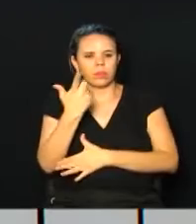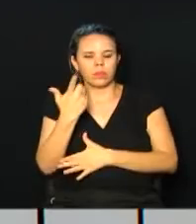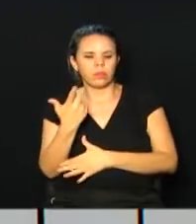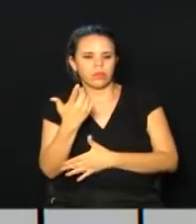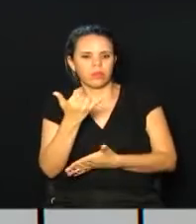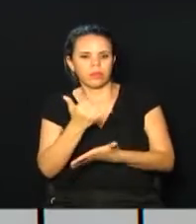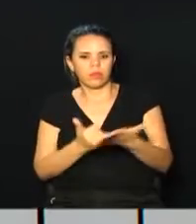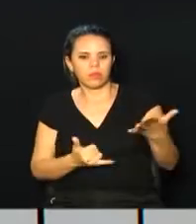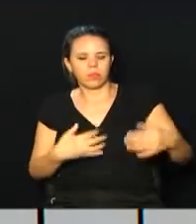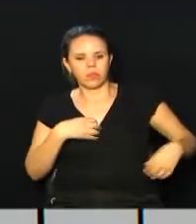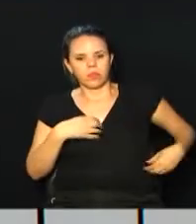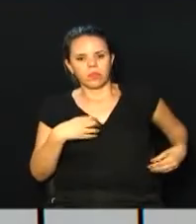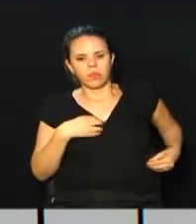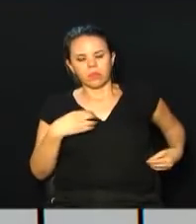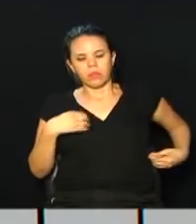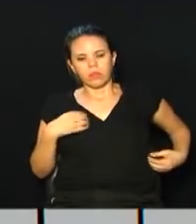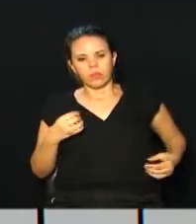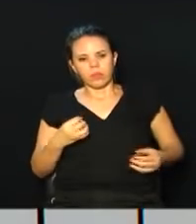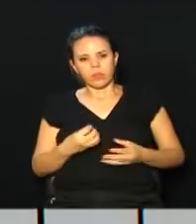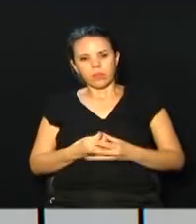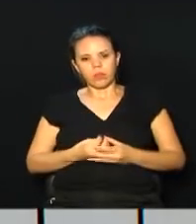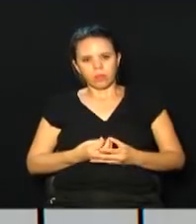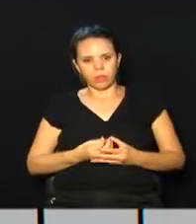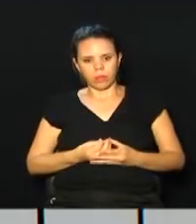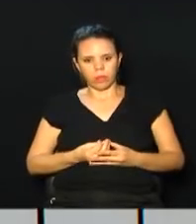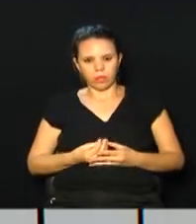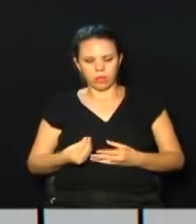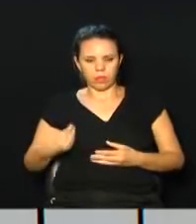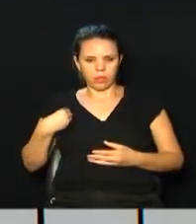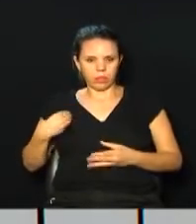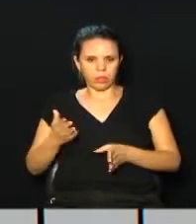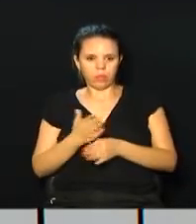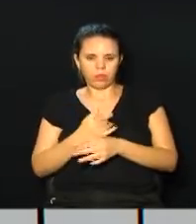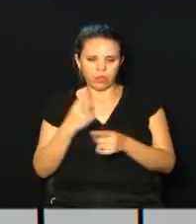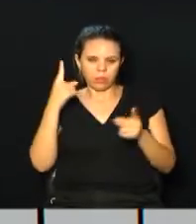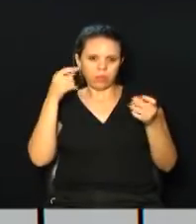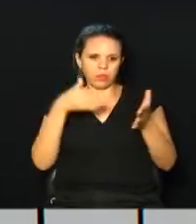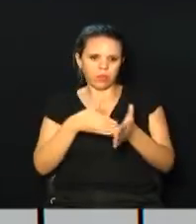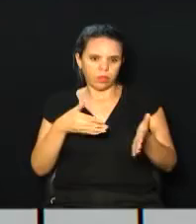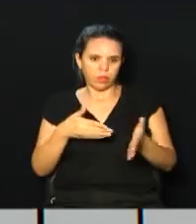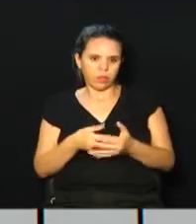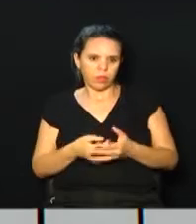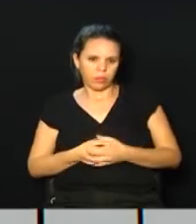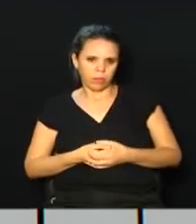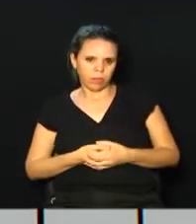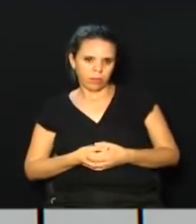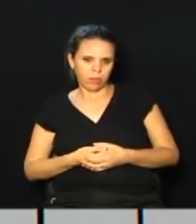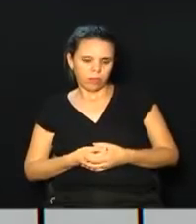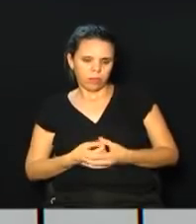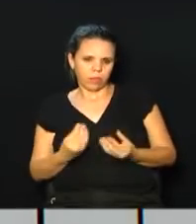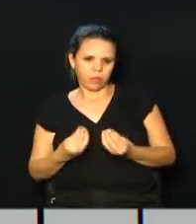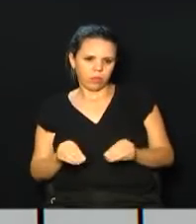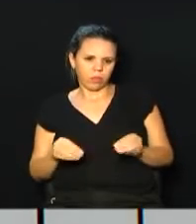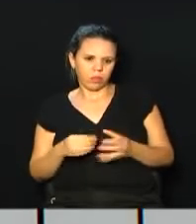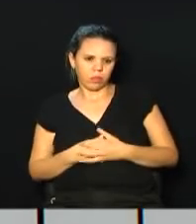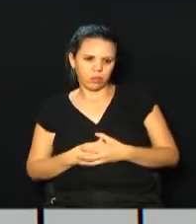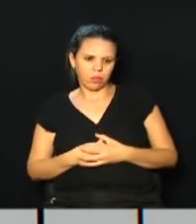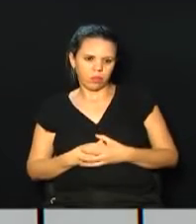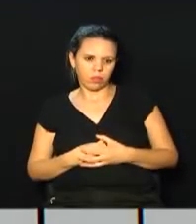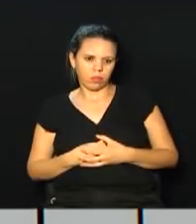ele sente a sua vida dificultada ou até com prejuízos,